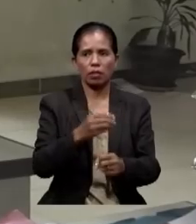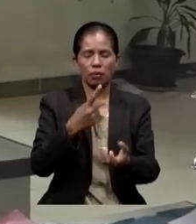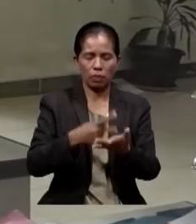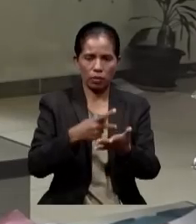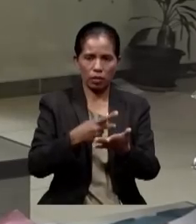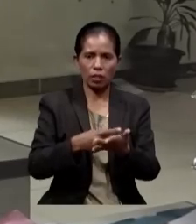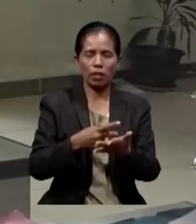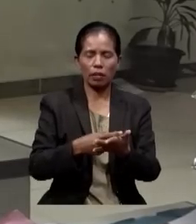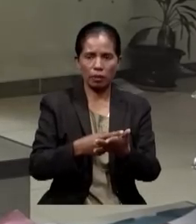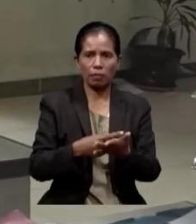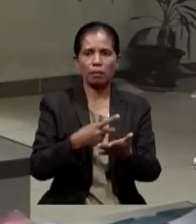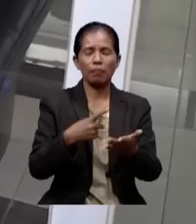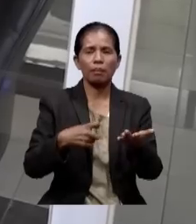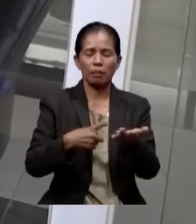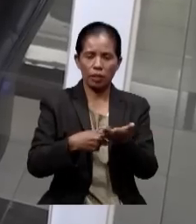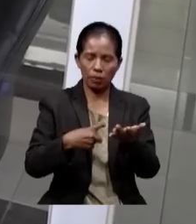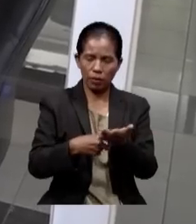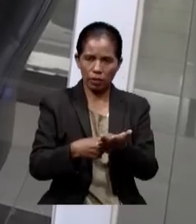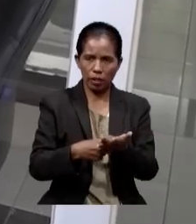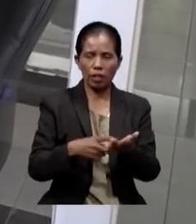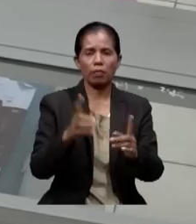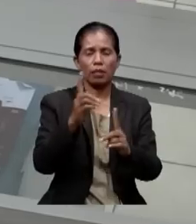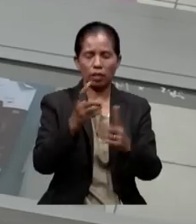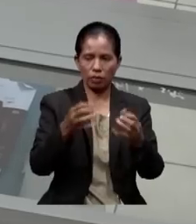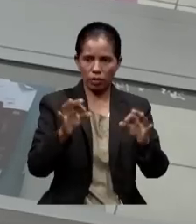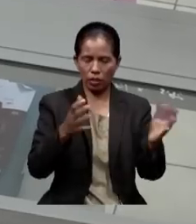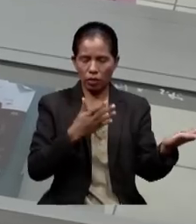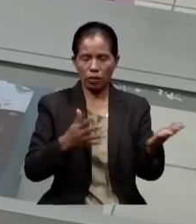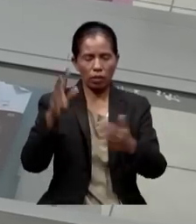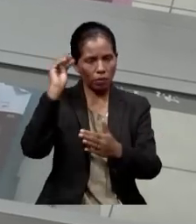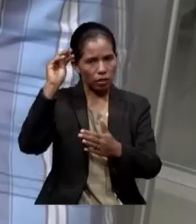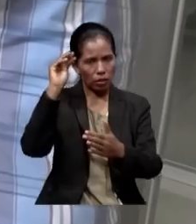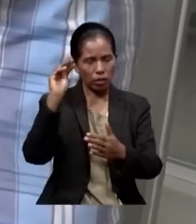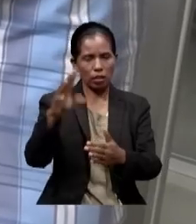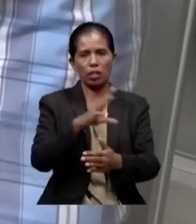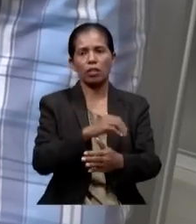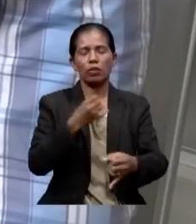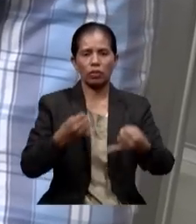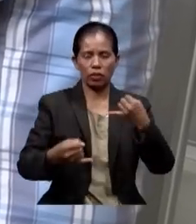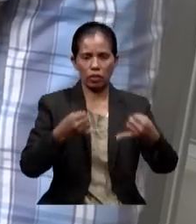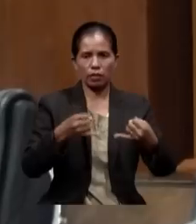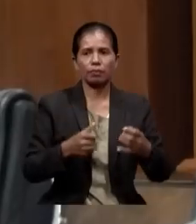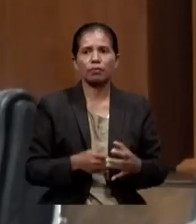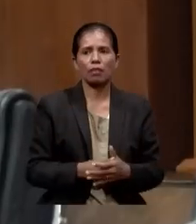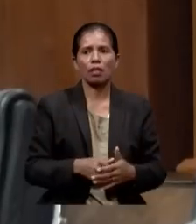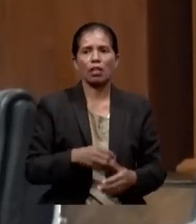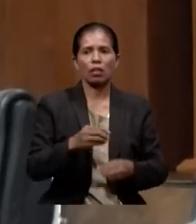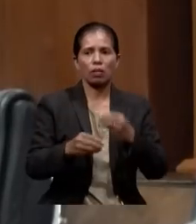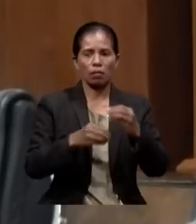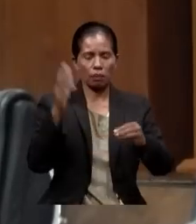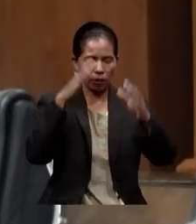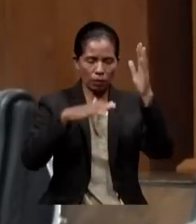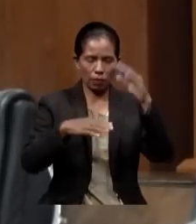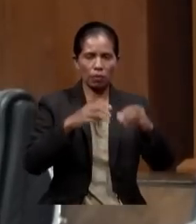iba Ministério de Justiça li husi notariado rodita o carimbo extensão. Tem problema com o passaporte neve mate que sida